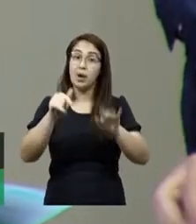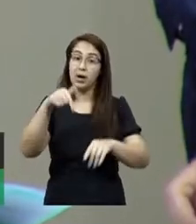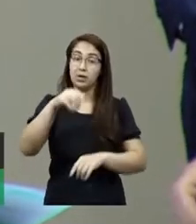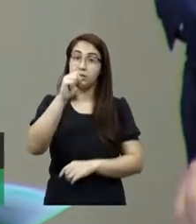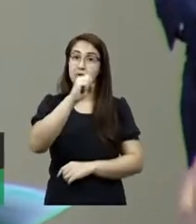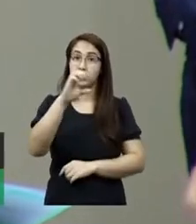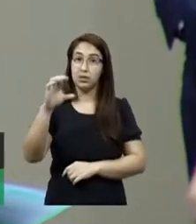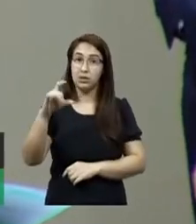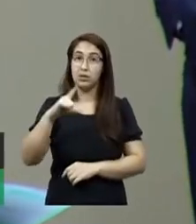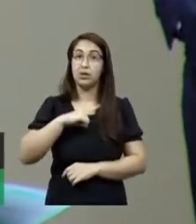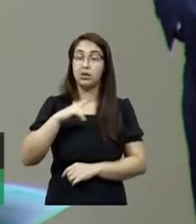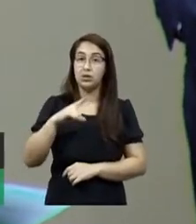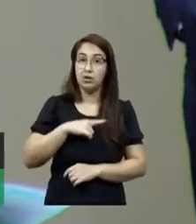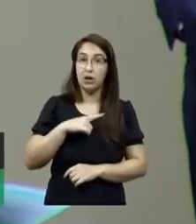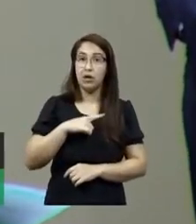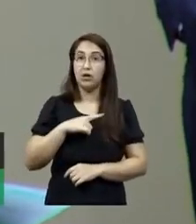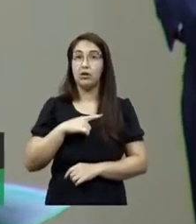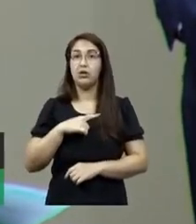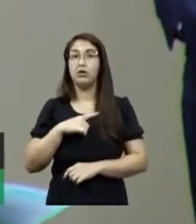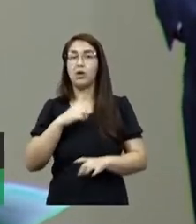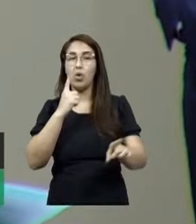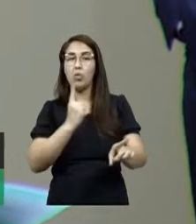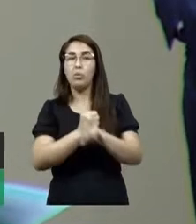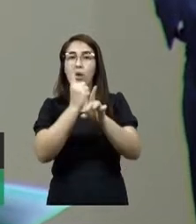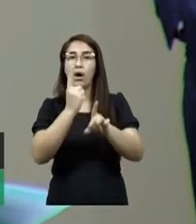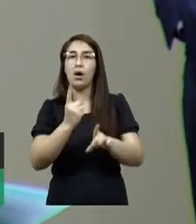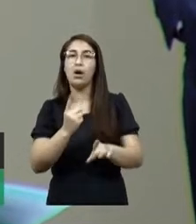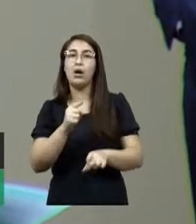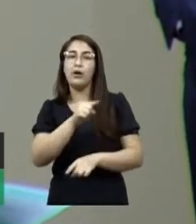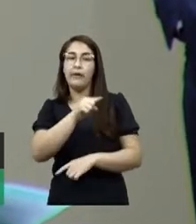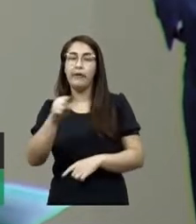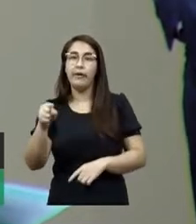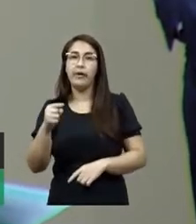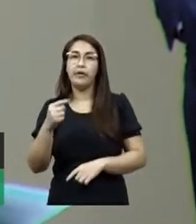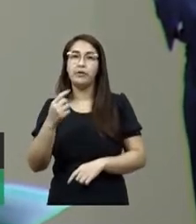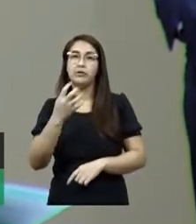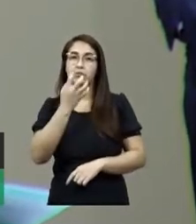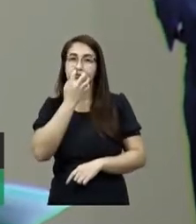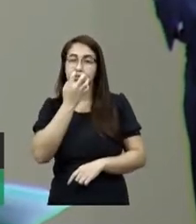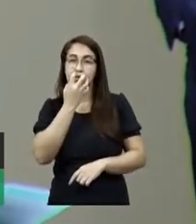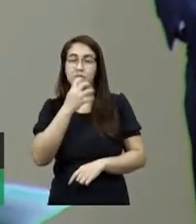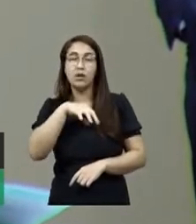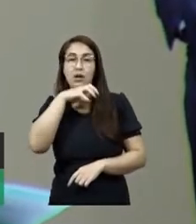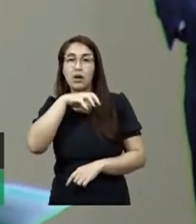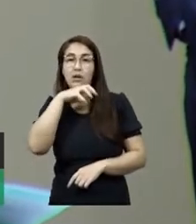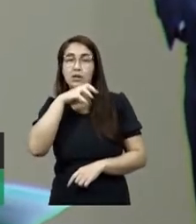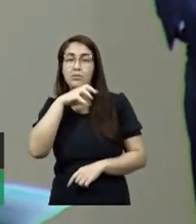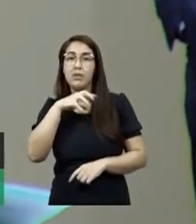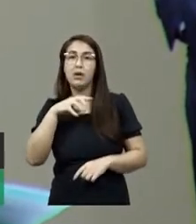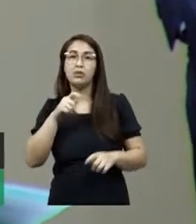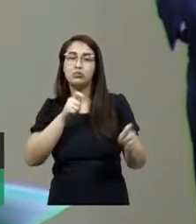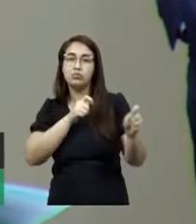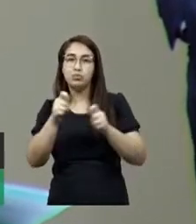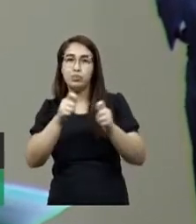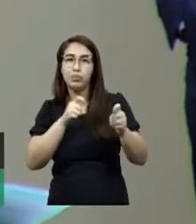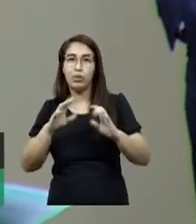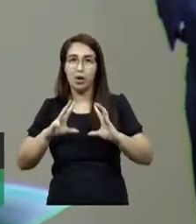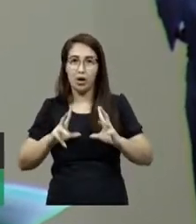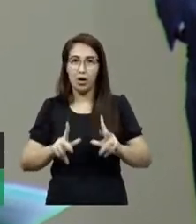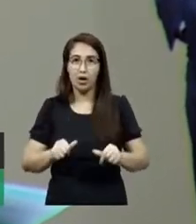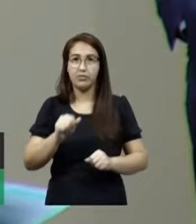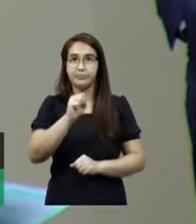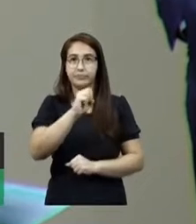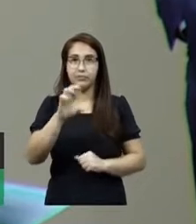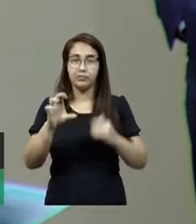tem identificação de brincagem em animais para o controle sanitário do Estado de Santa Catarina,